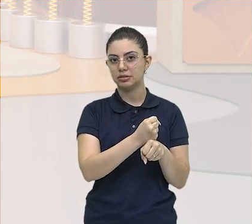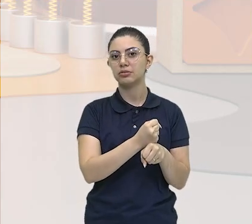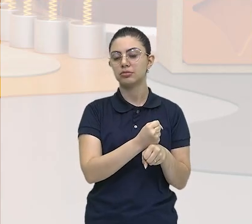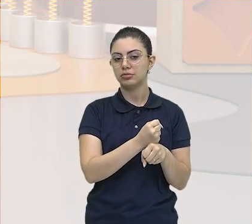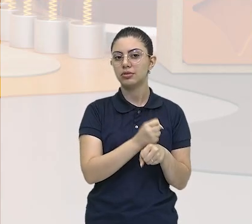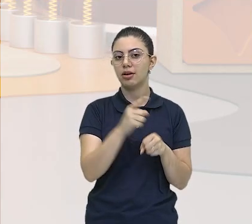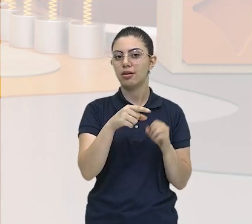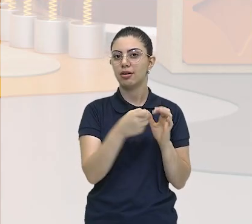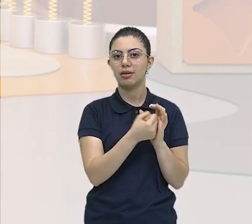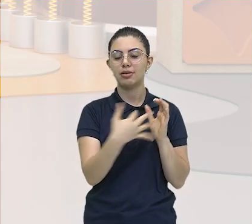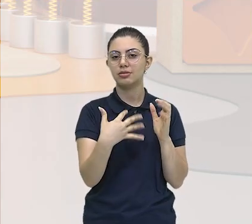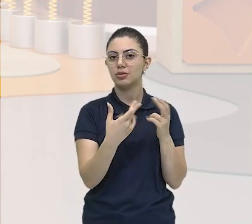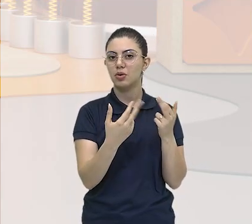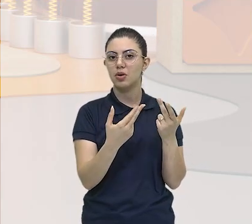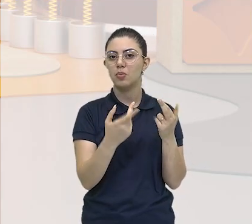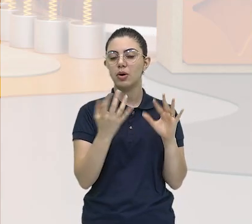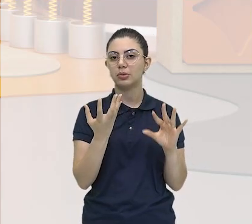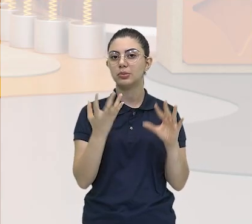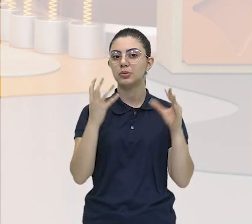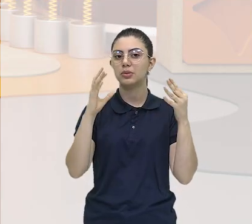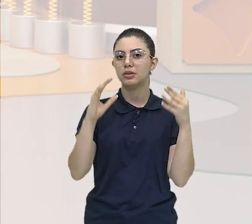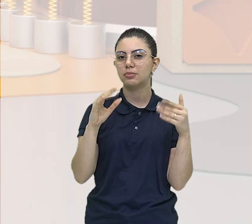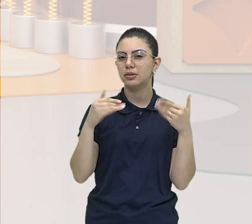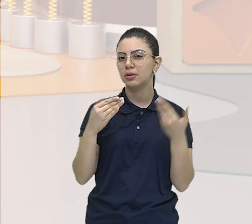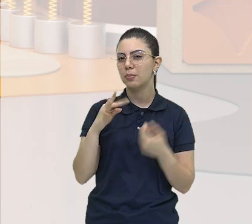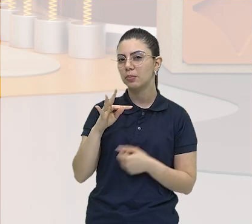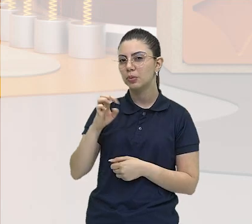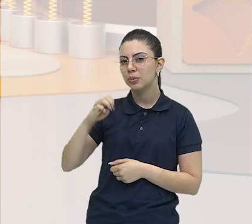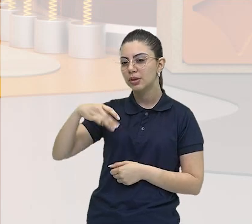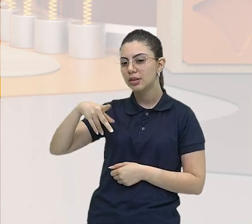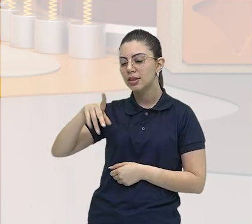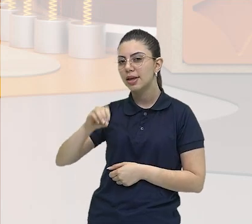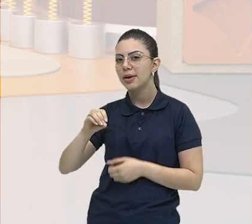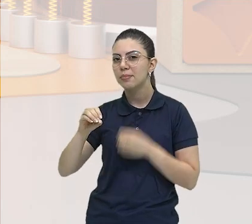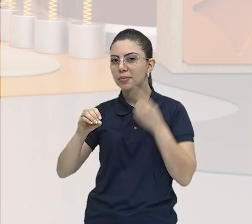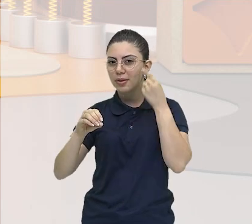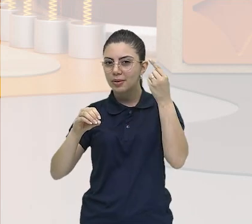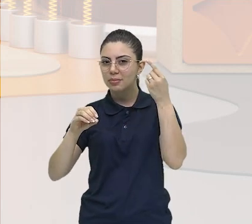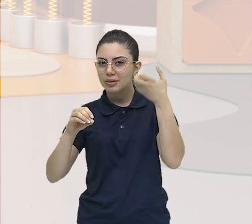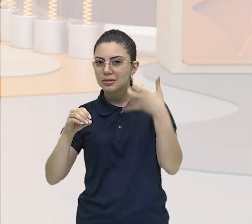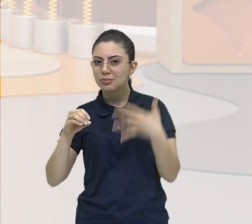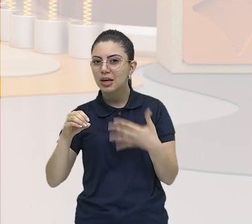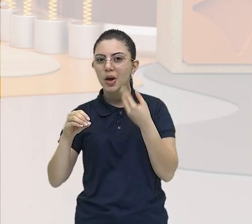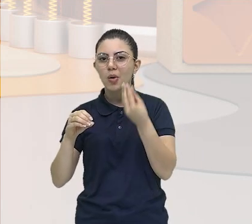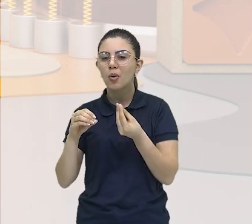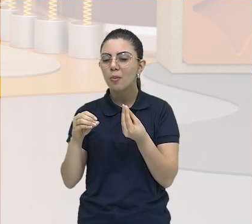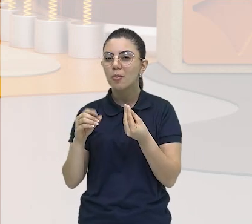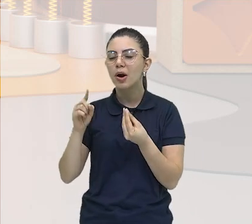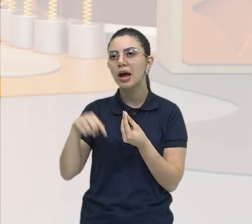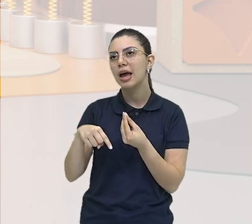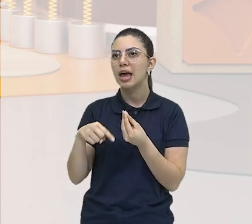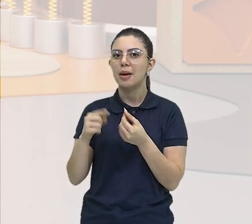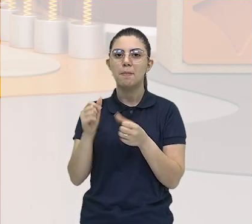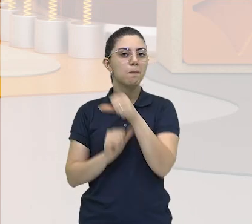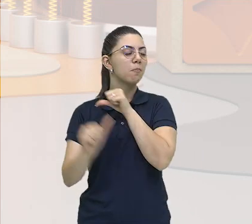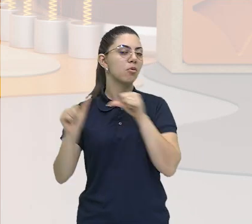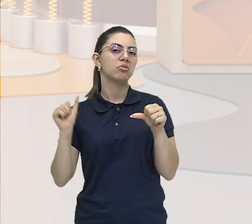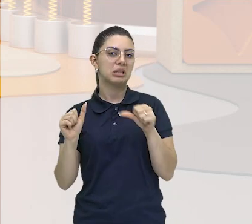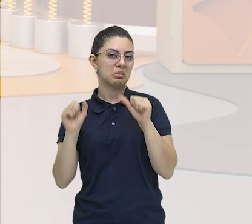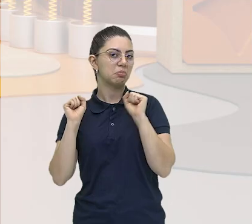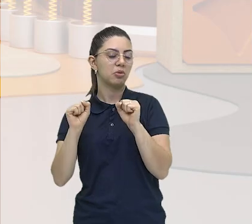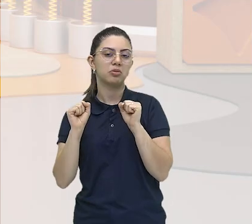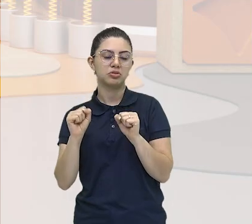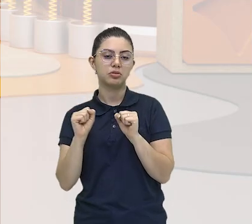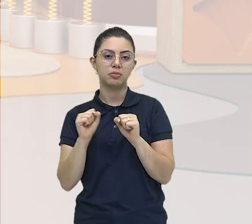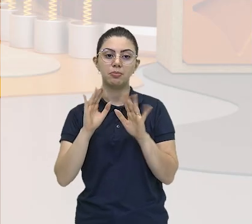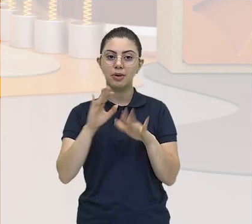Então, olha só como é diferente. O tempo é algo ali, ó, momentâneo. O clima não, é algo histórico,